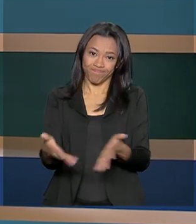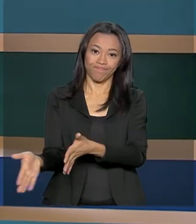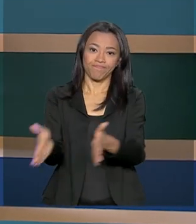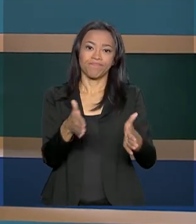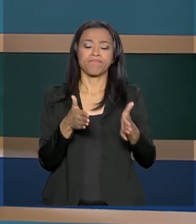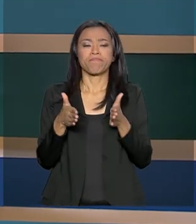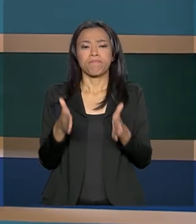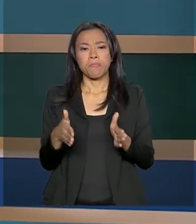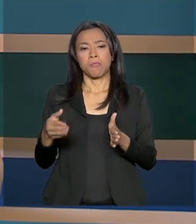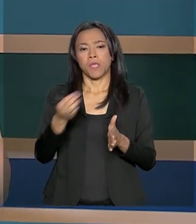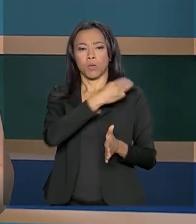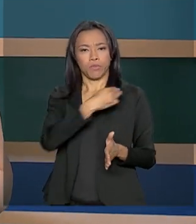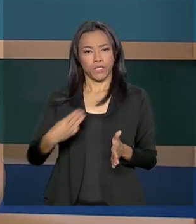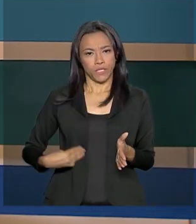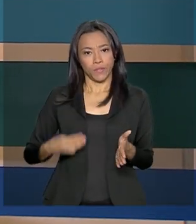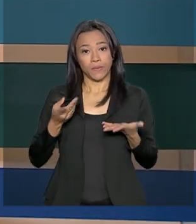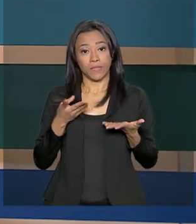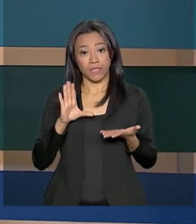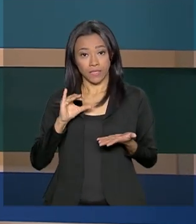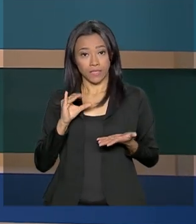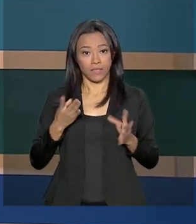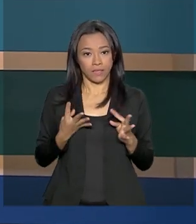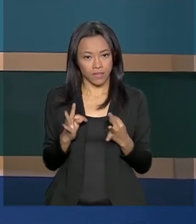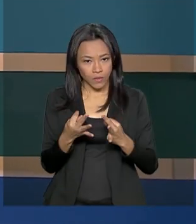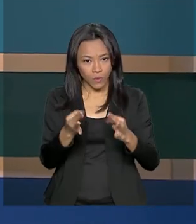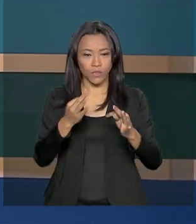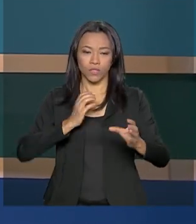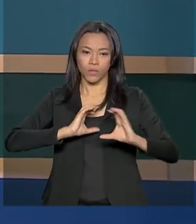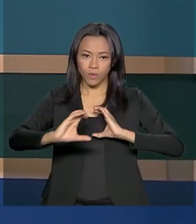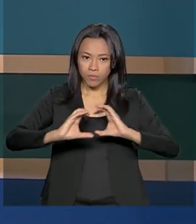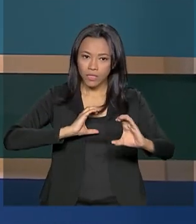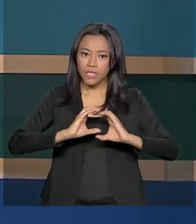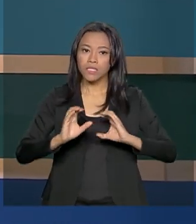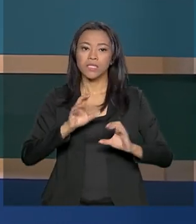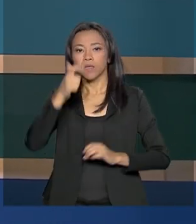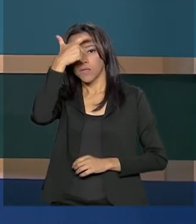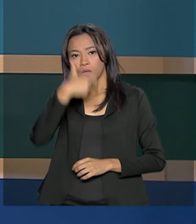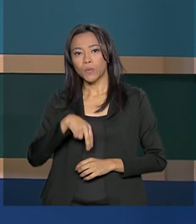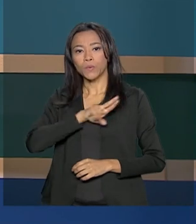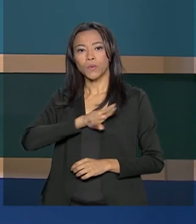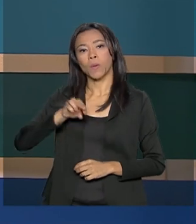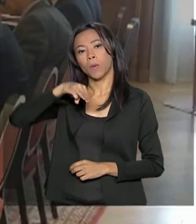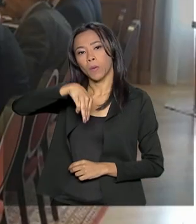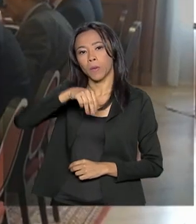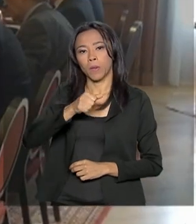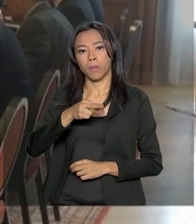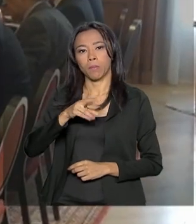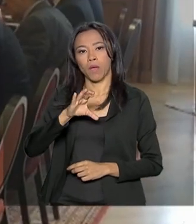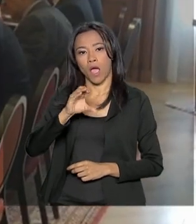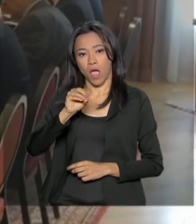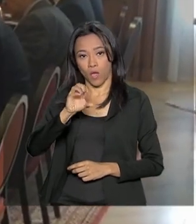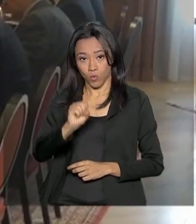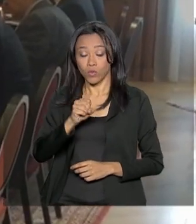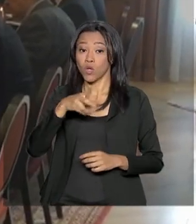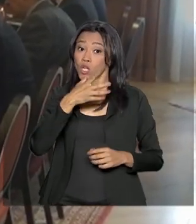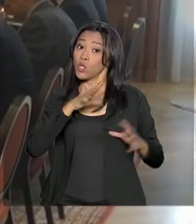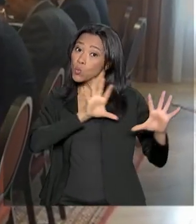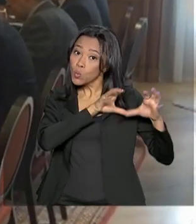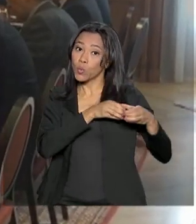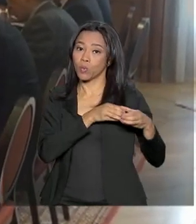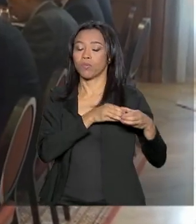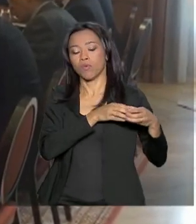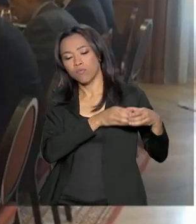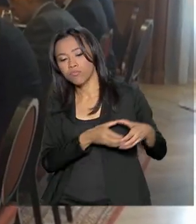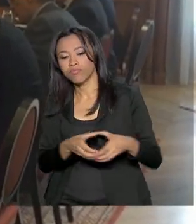o ministro da ciência tecnologia e inovações e comunicações marcos pontes ea delegação brasileira participaram hoje em paris de uma